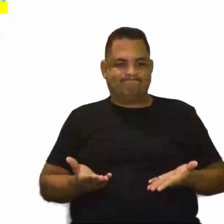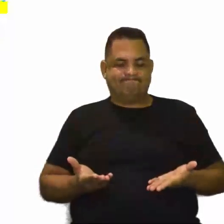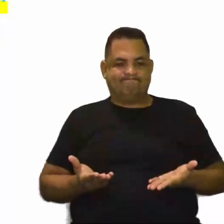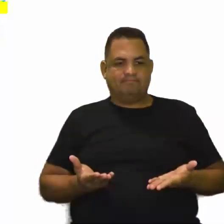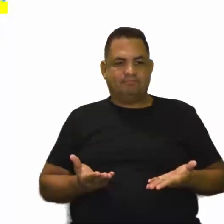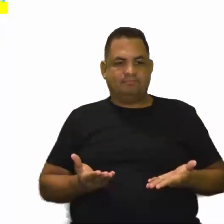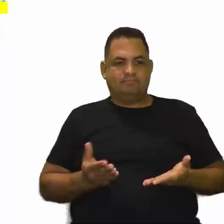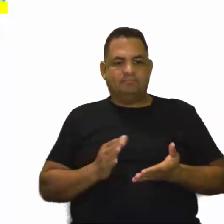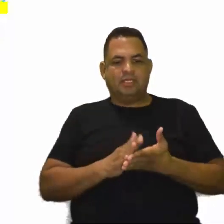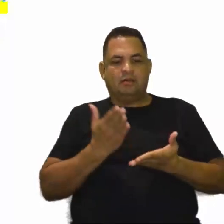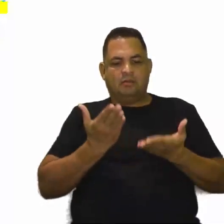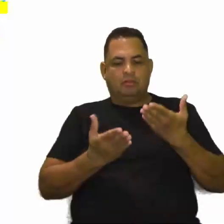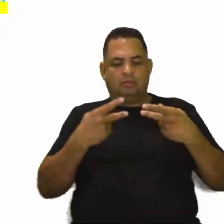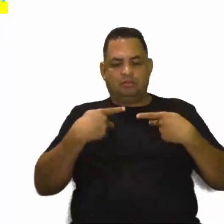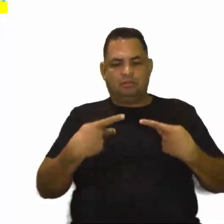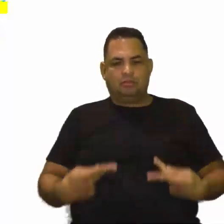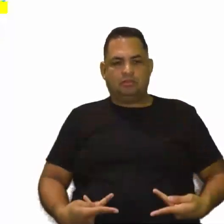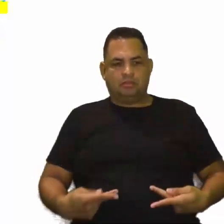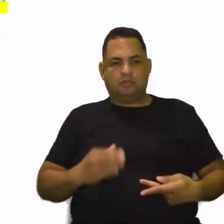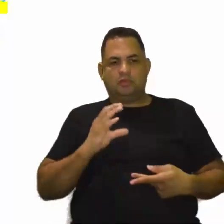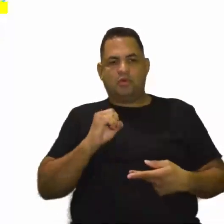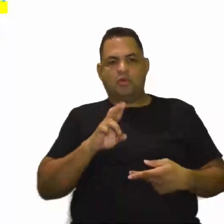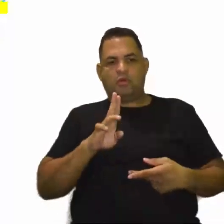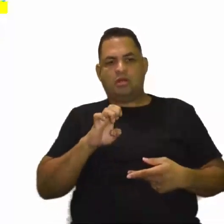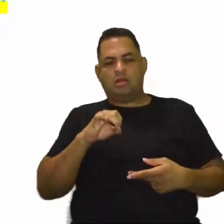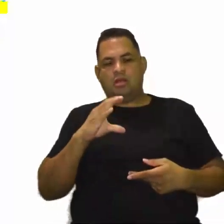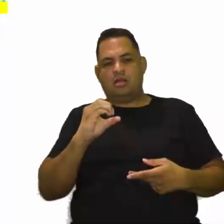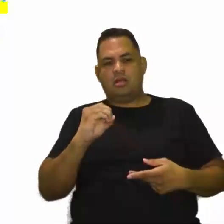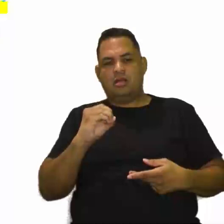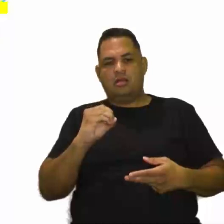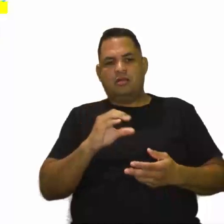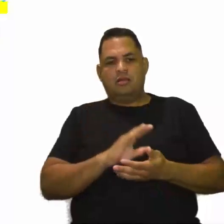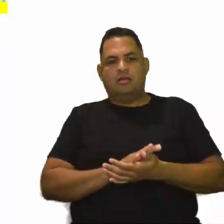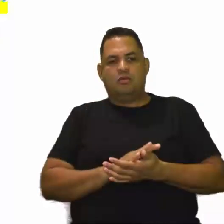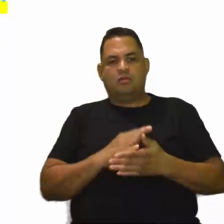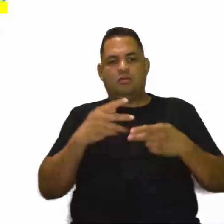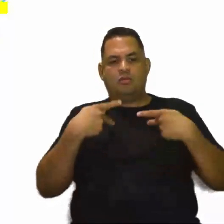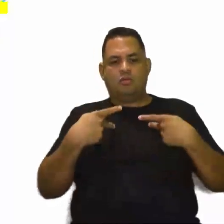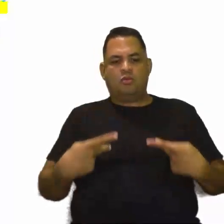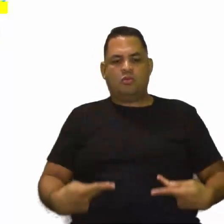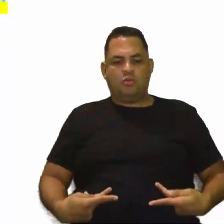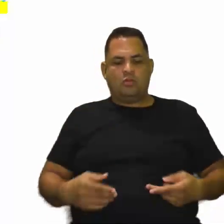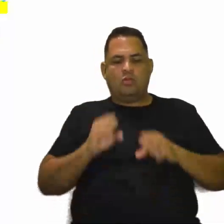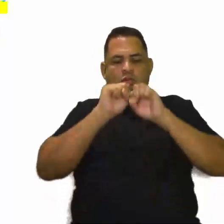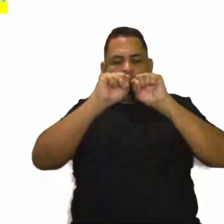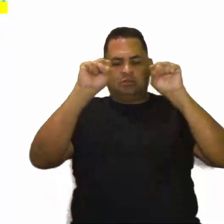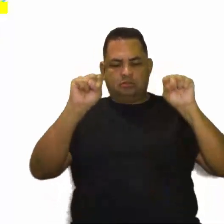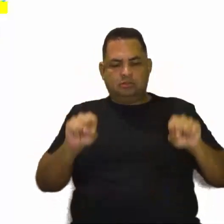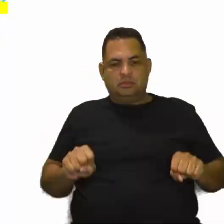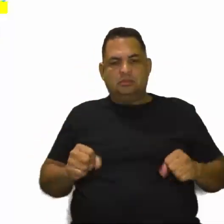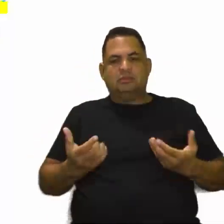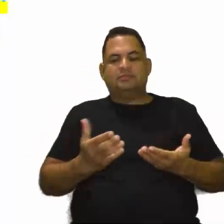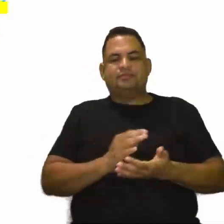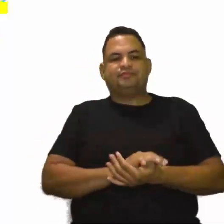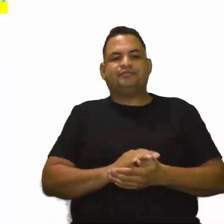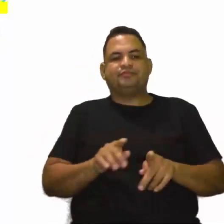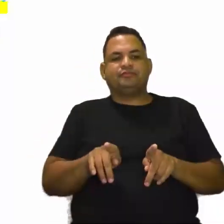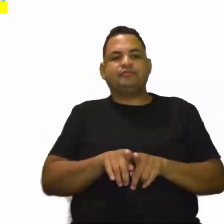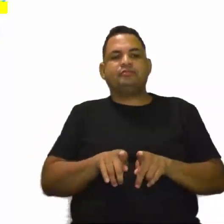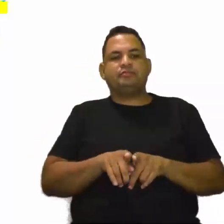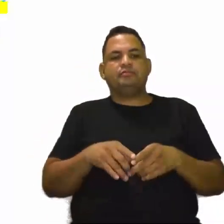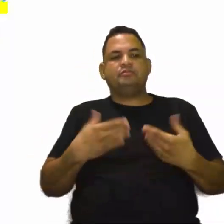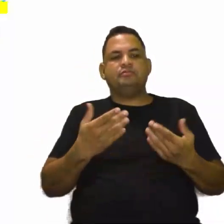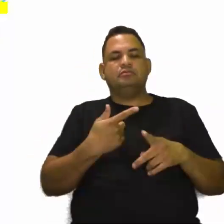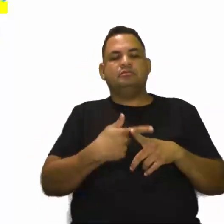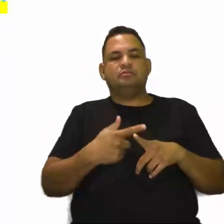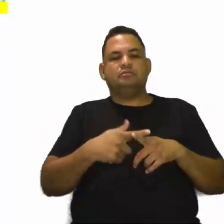Então, o peso corporal orgânico, eu estou falando de corpo, de sistema, né? E então, ele torna-se